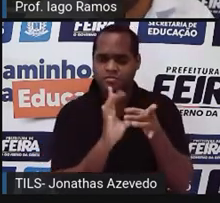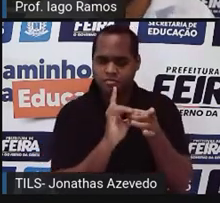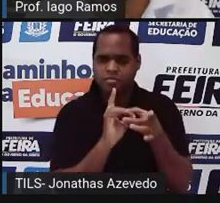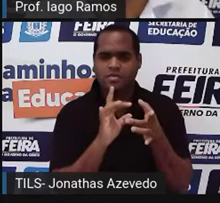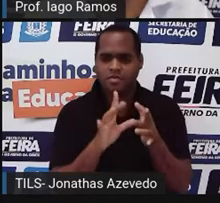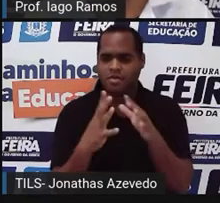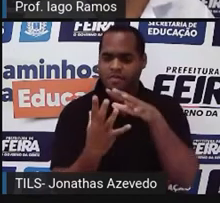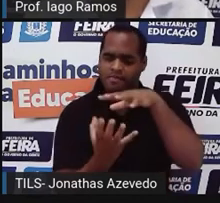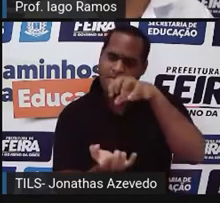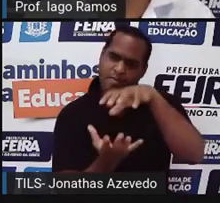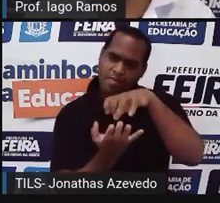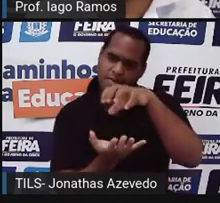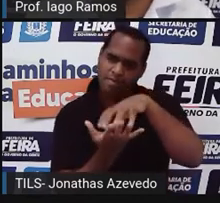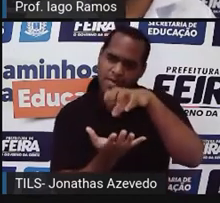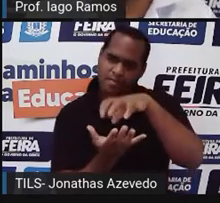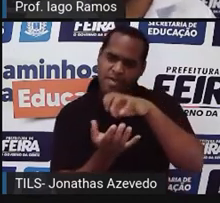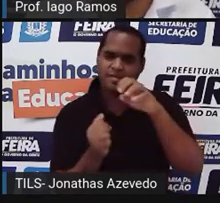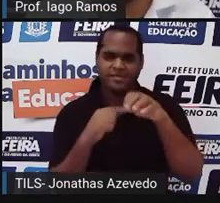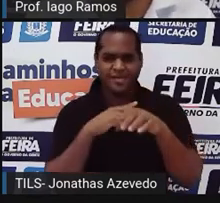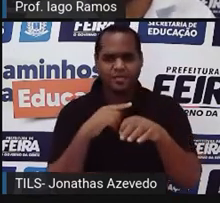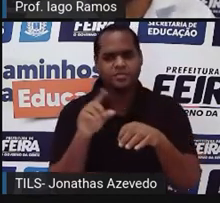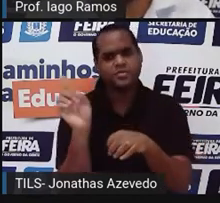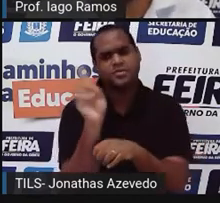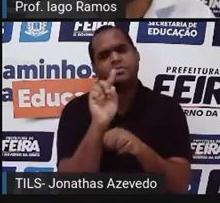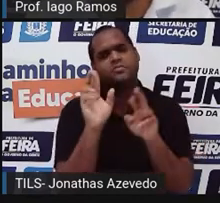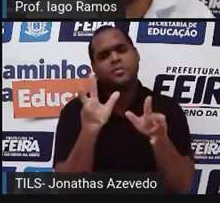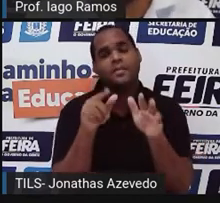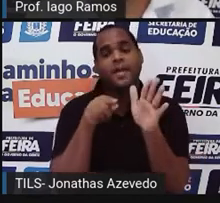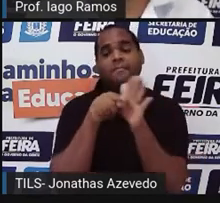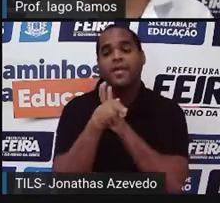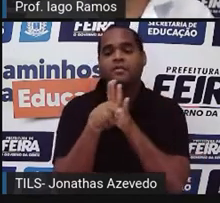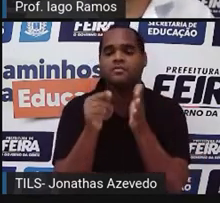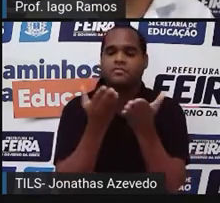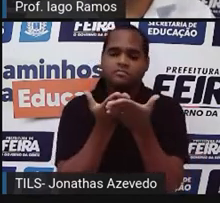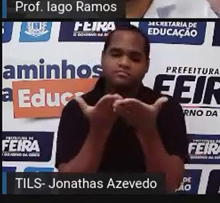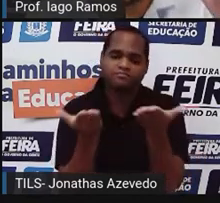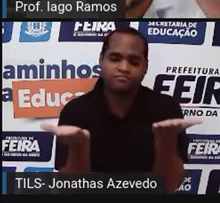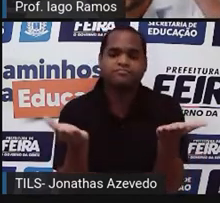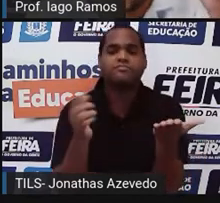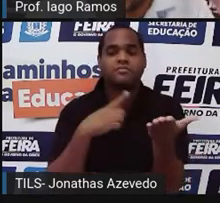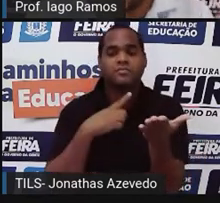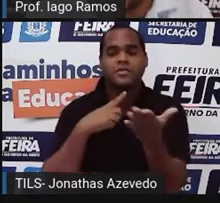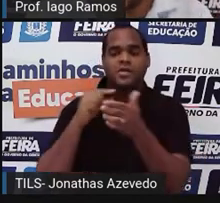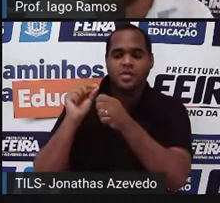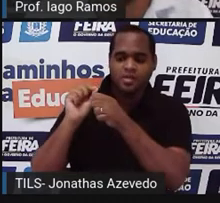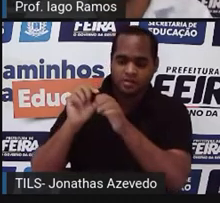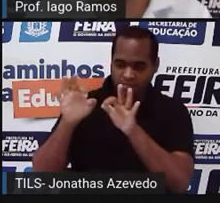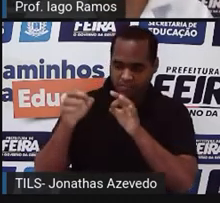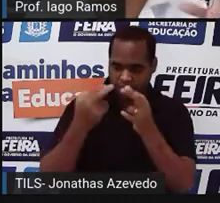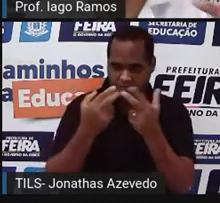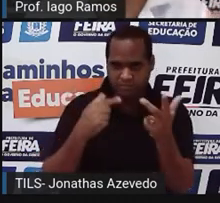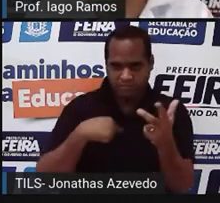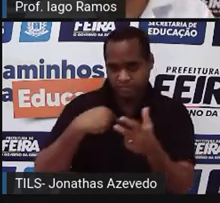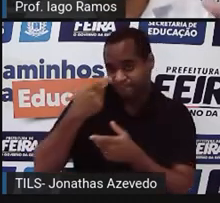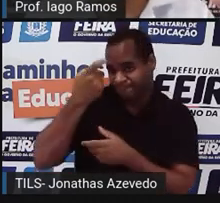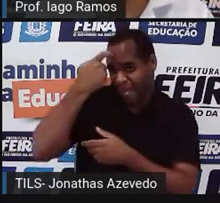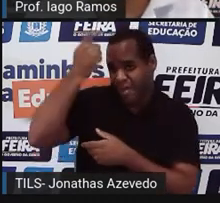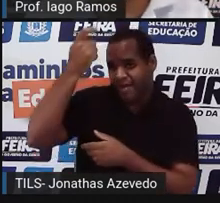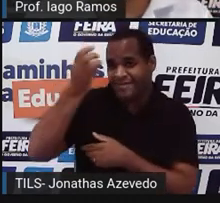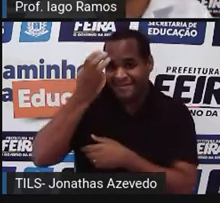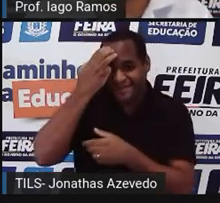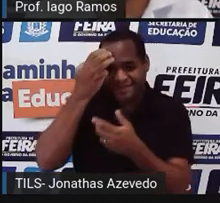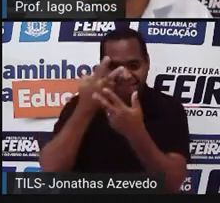reflexão, porque essas perguntas que a gente está fazendo, tá, é para ativar a nossa memória sobre